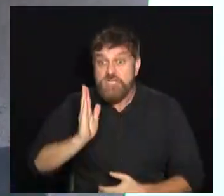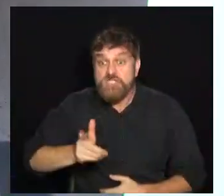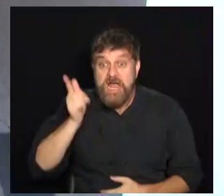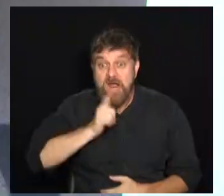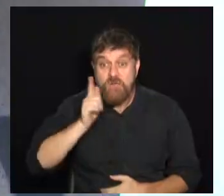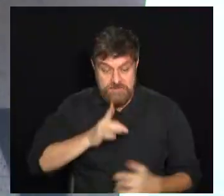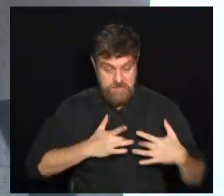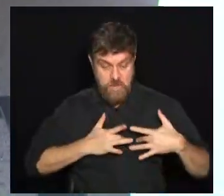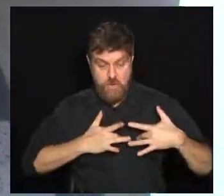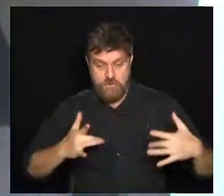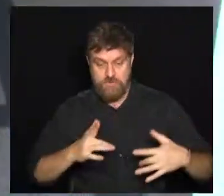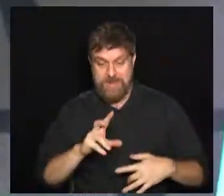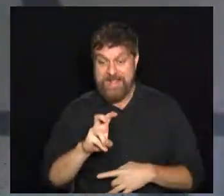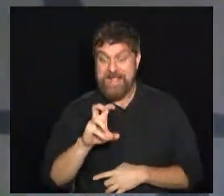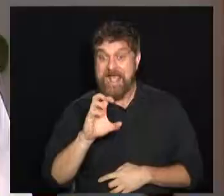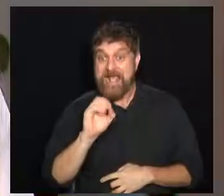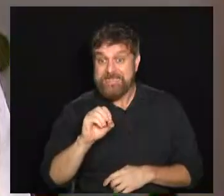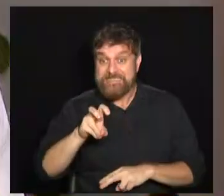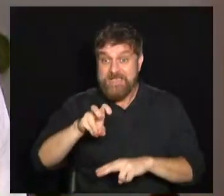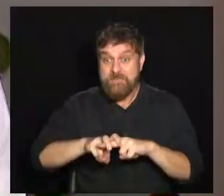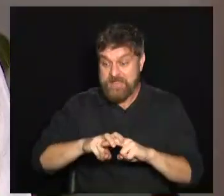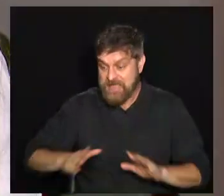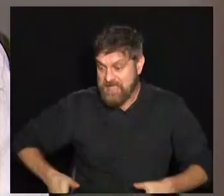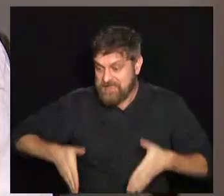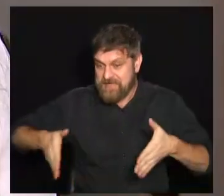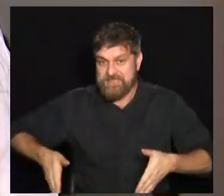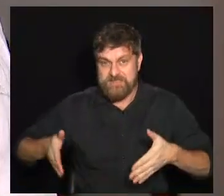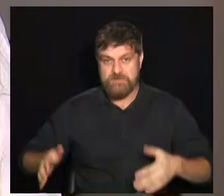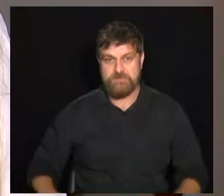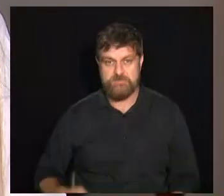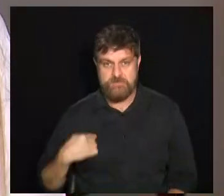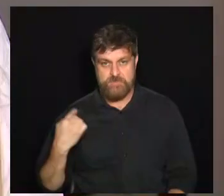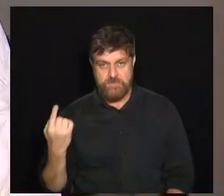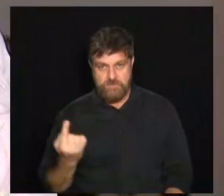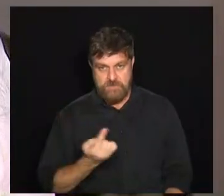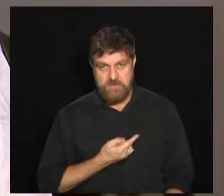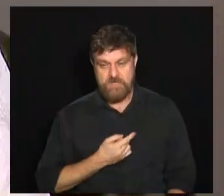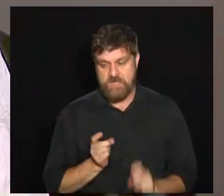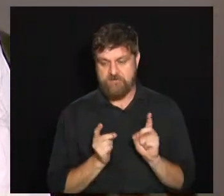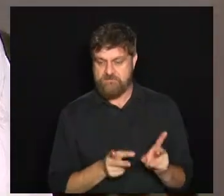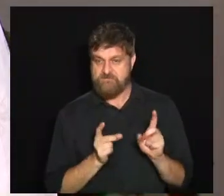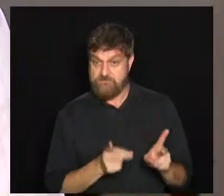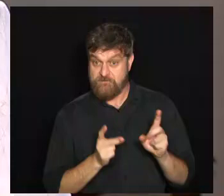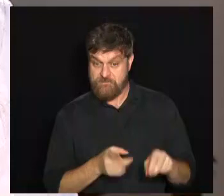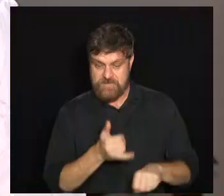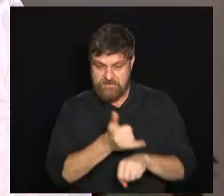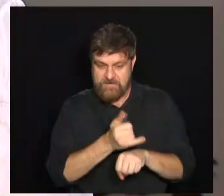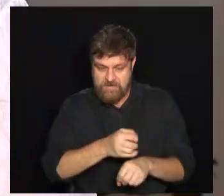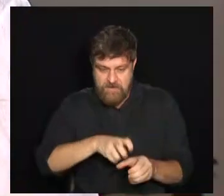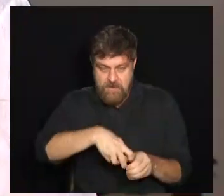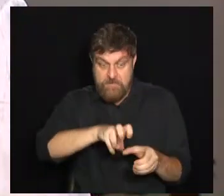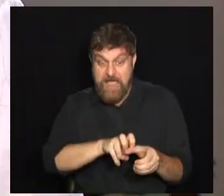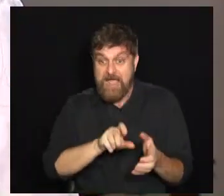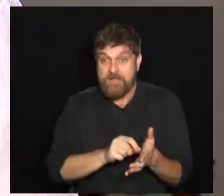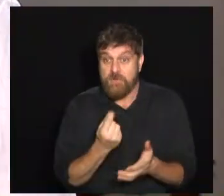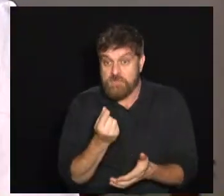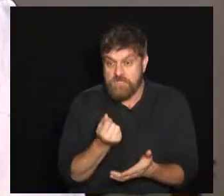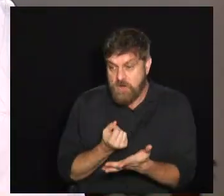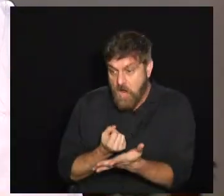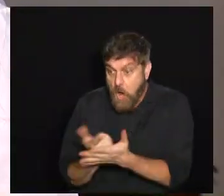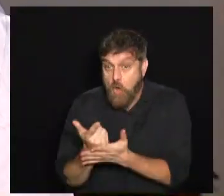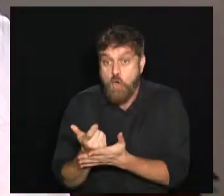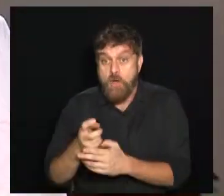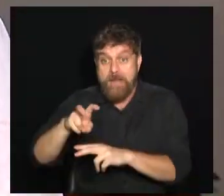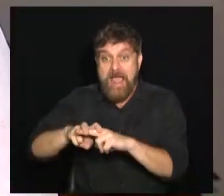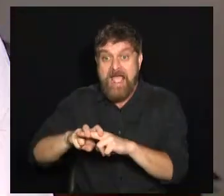doar 50 cadeiras de rodas. Com esses lacres nós realizamos a venda e adquirimos a cadeira de roda para